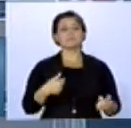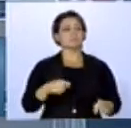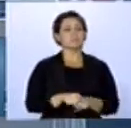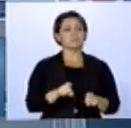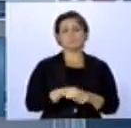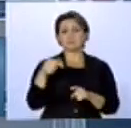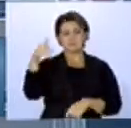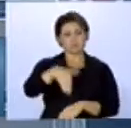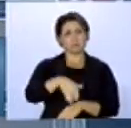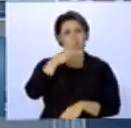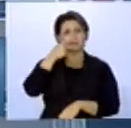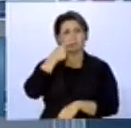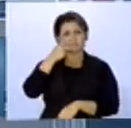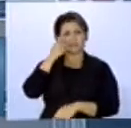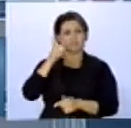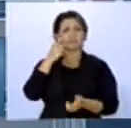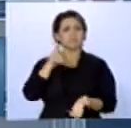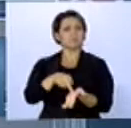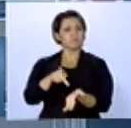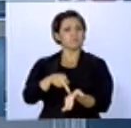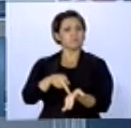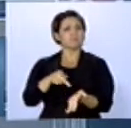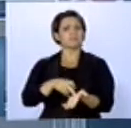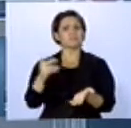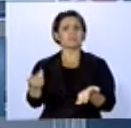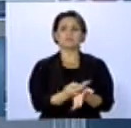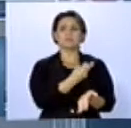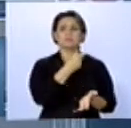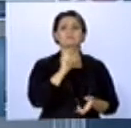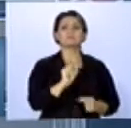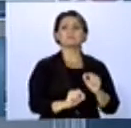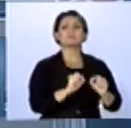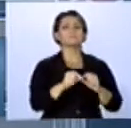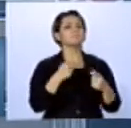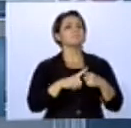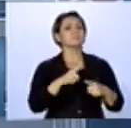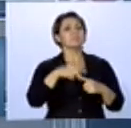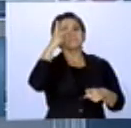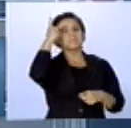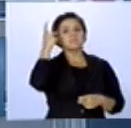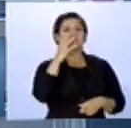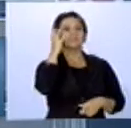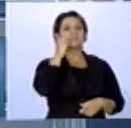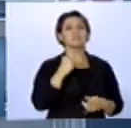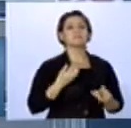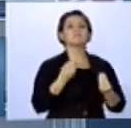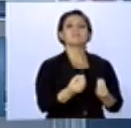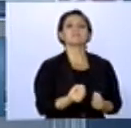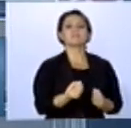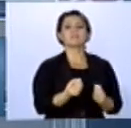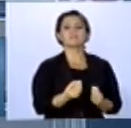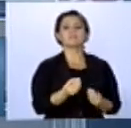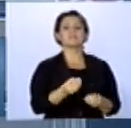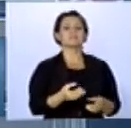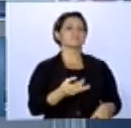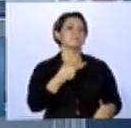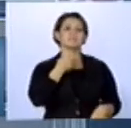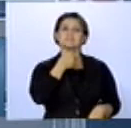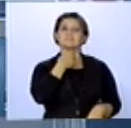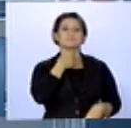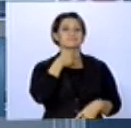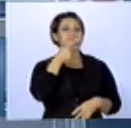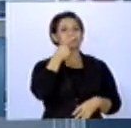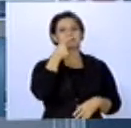indagando aqui o motivo de fato por meio do qual elas doam não pode ser a mera permissão